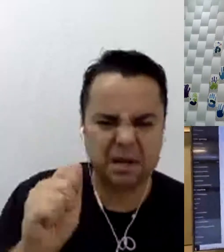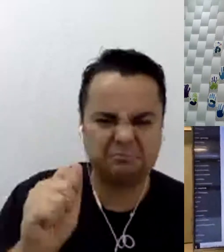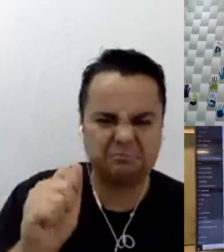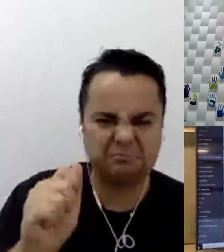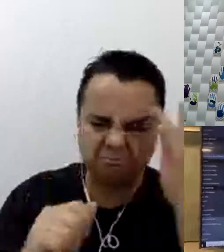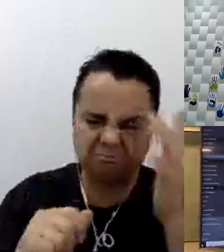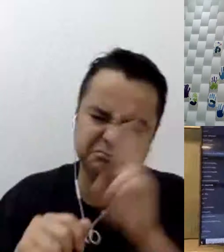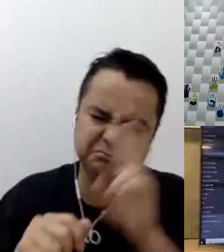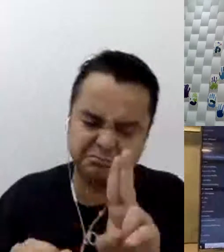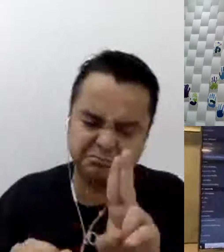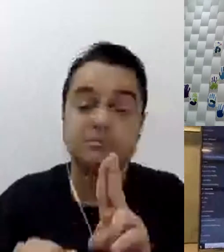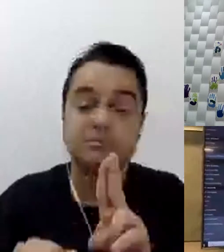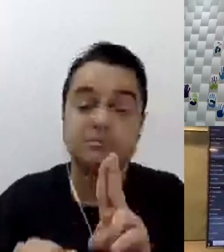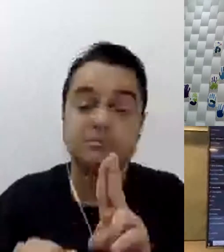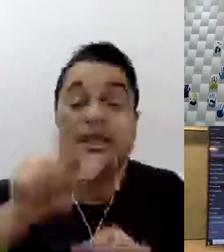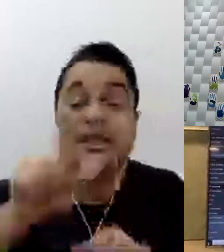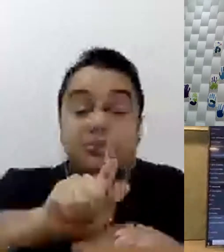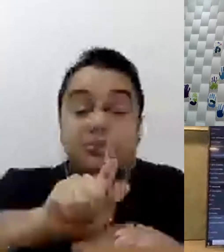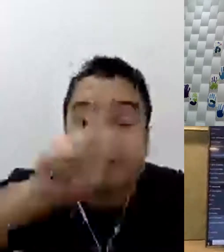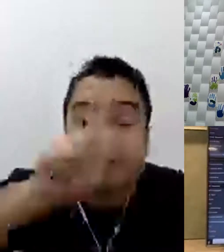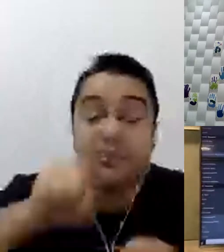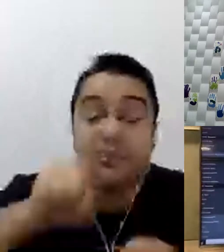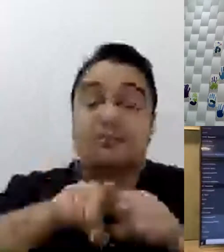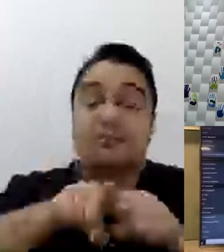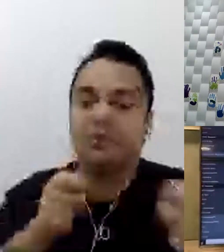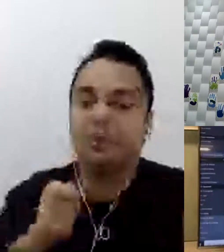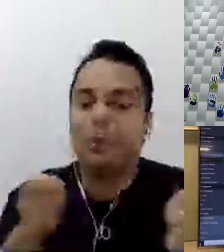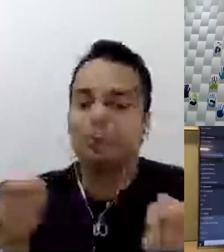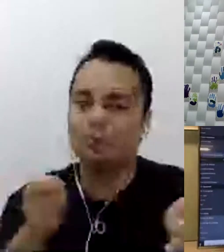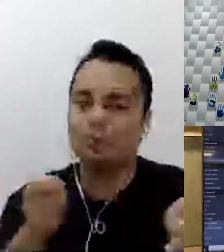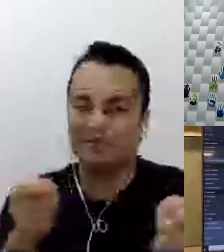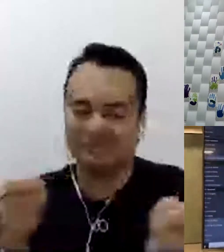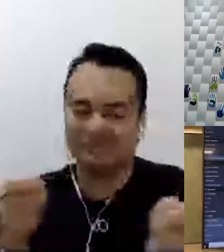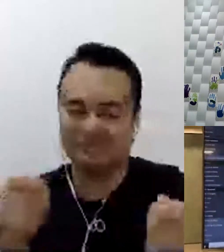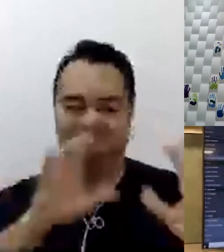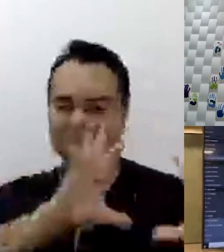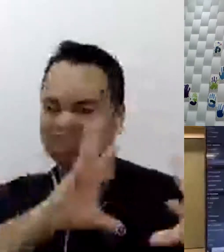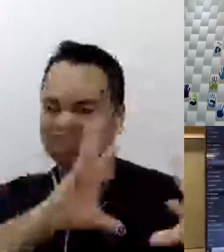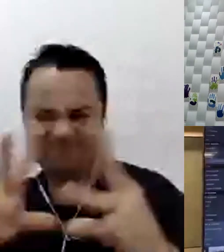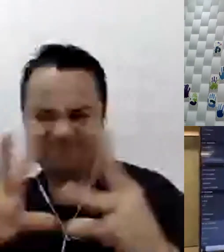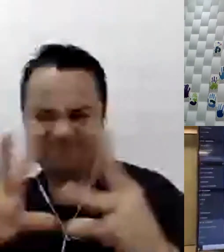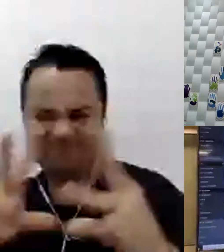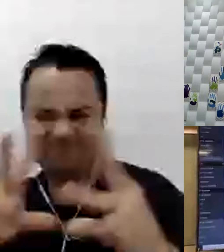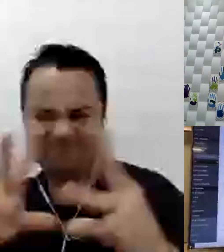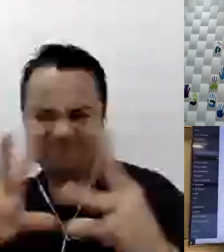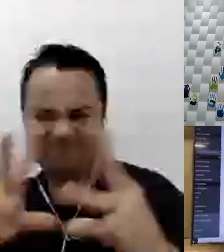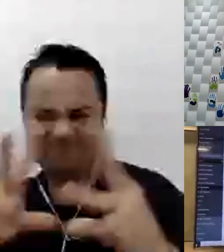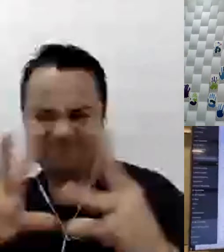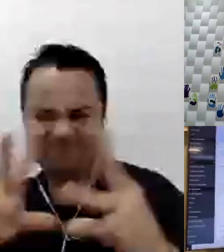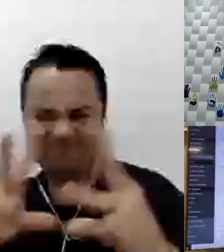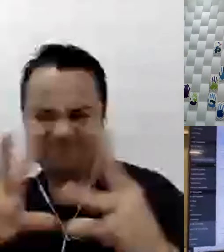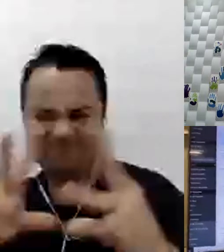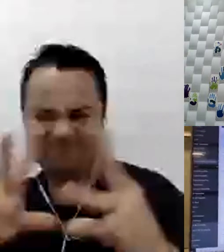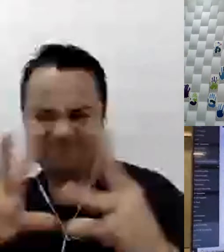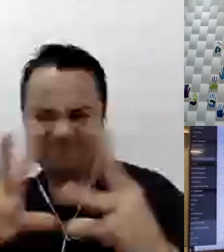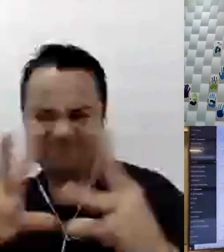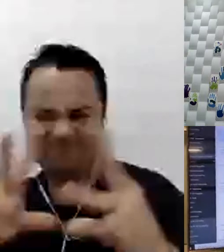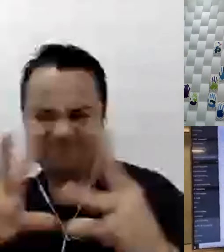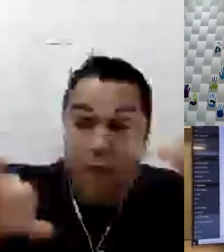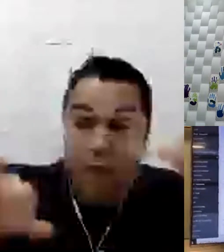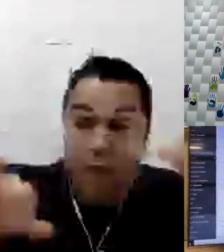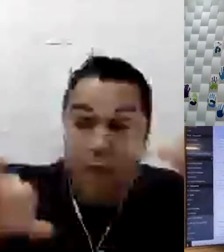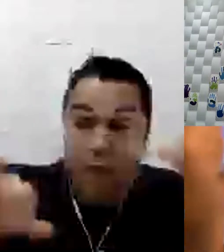fazemos o gerenciamento e o controle, né, de todas as atividades que a gente tem dentro do laboratório, todos os